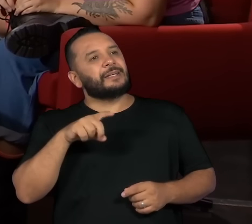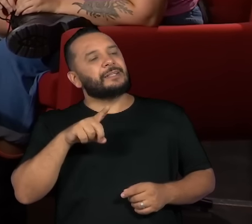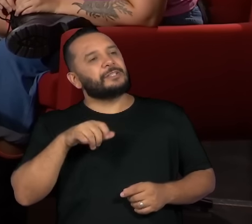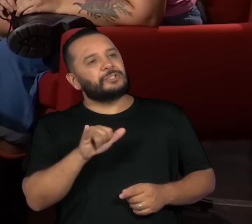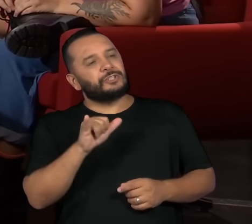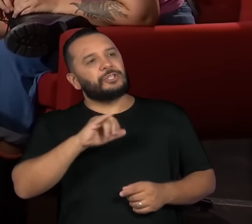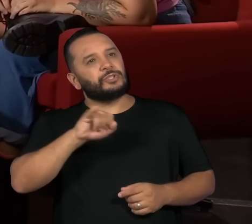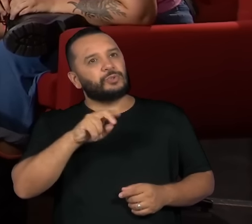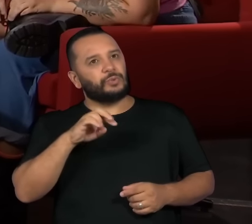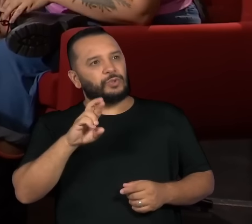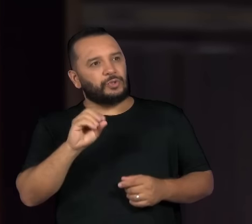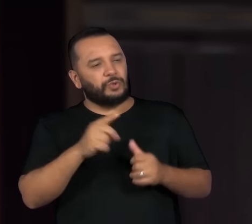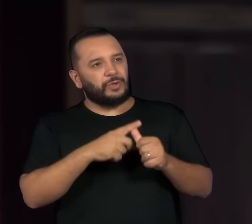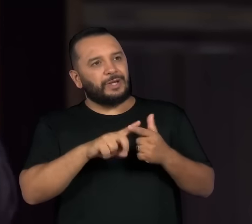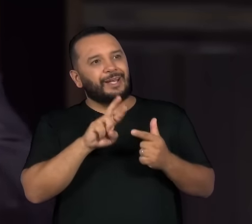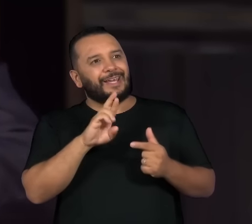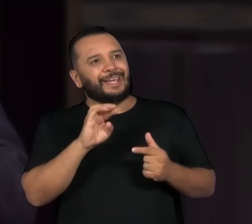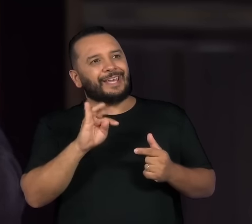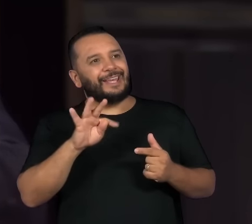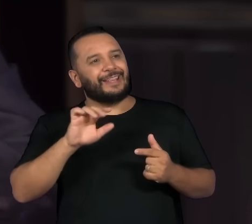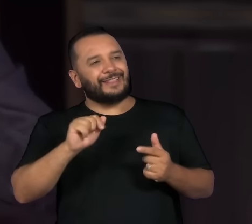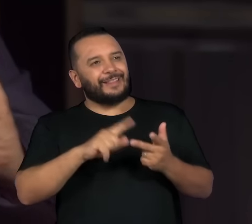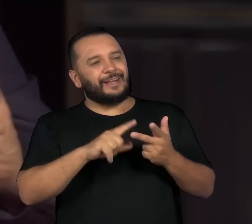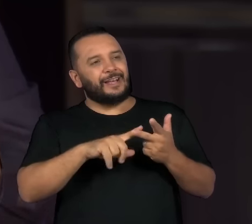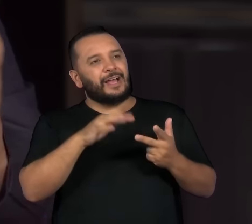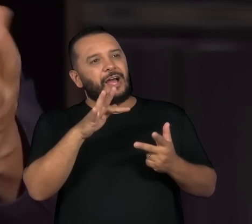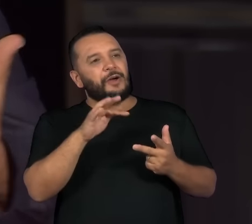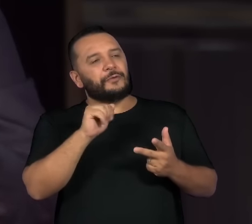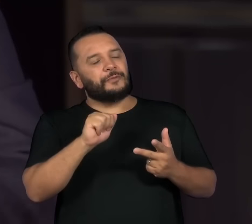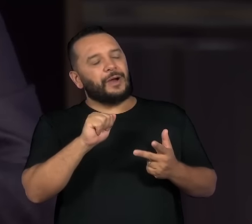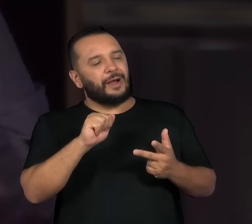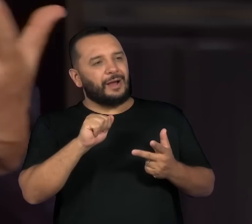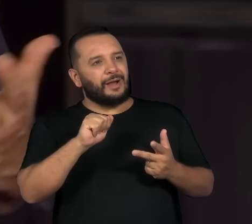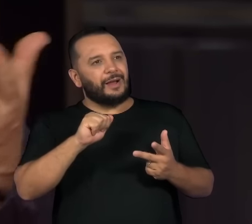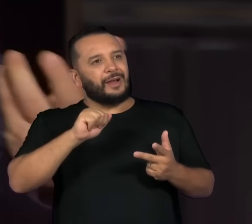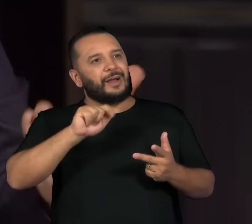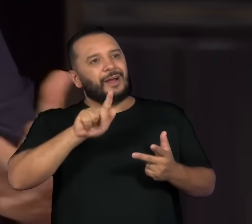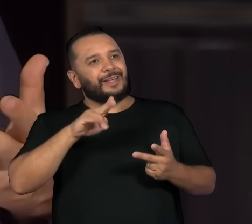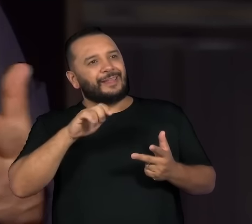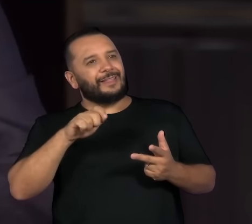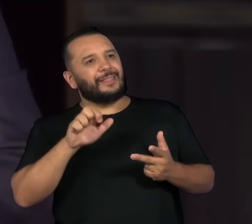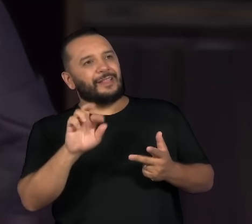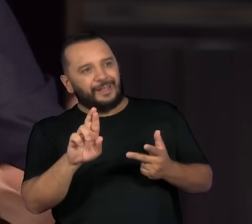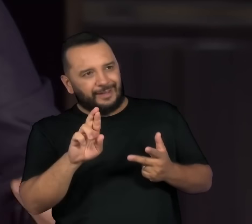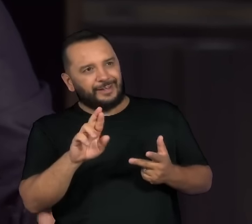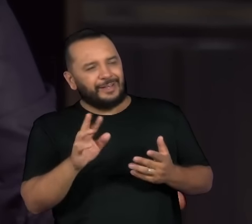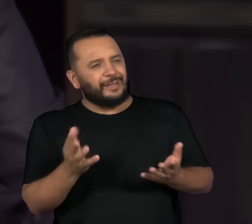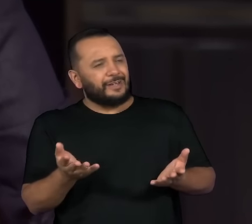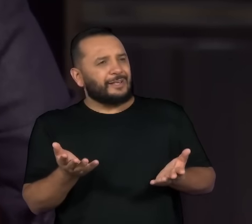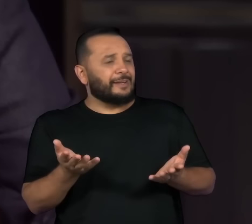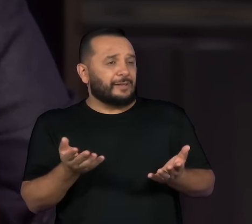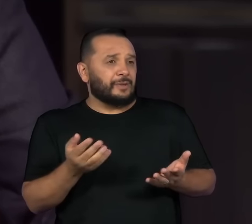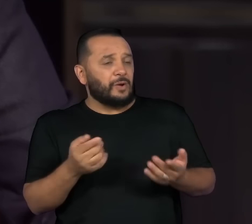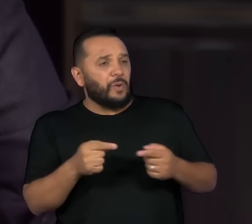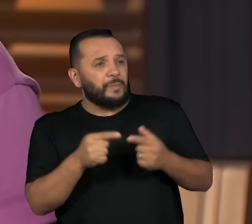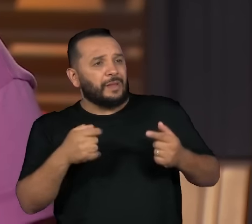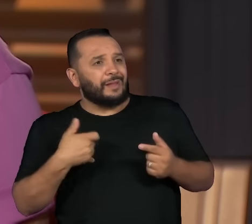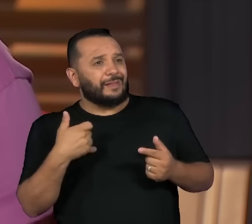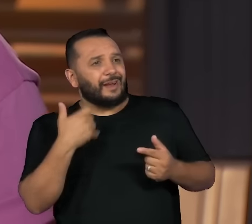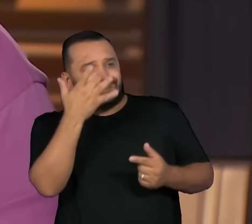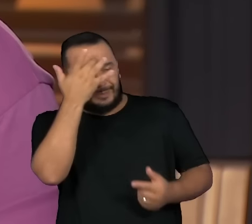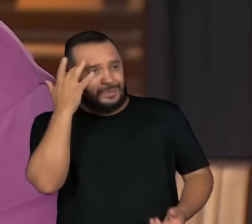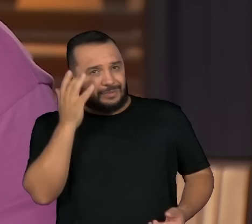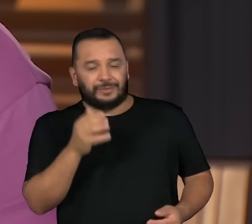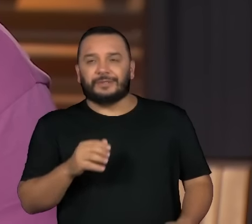Fagner. Então, tem uma trilha meio que tem a ver até com a idade, com a situação daquelas pessoas, né?